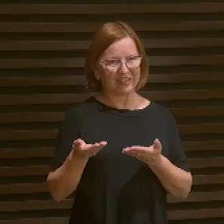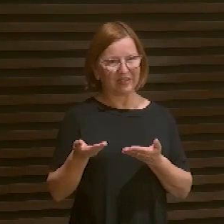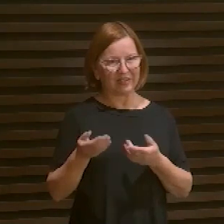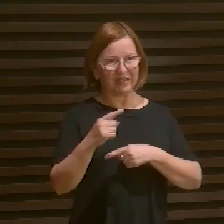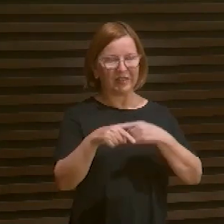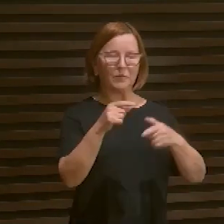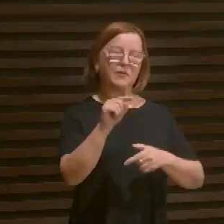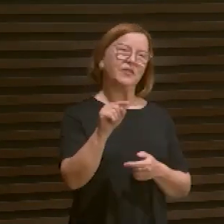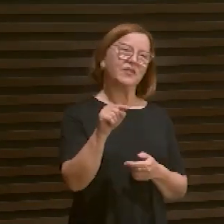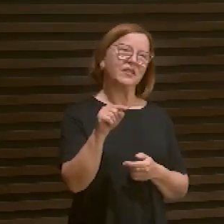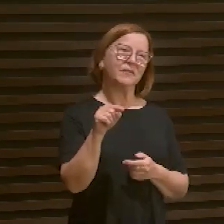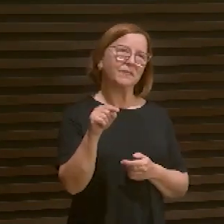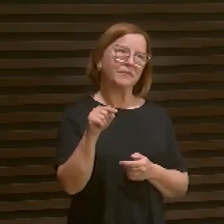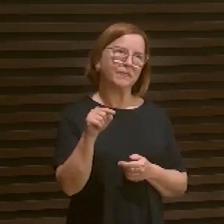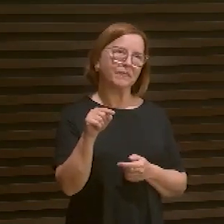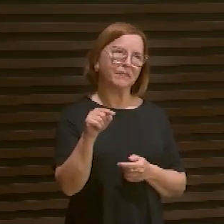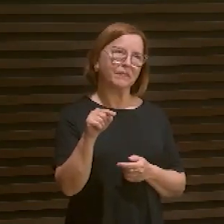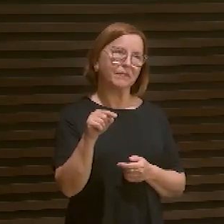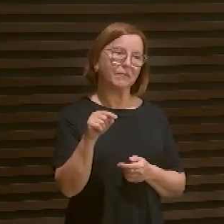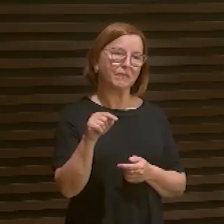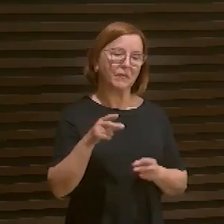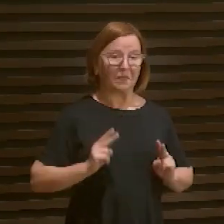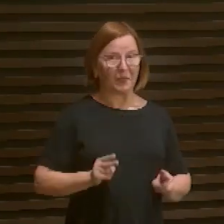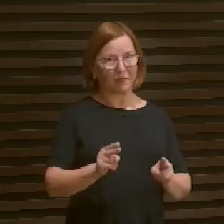depois você persevera.